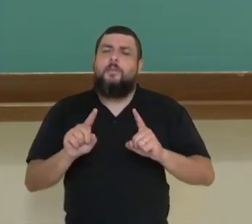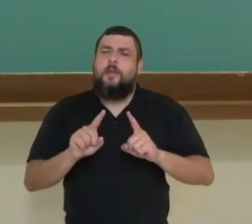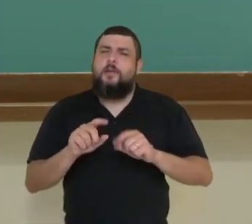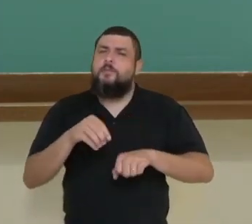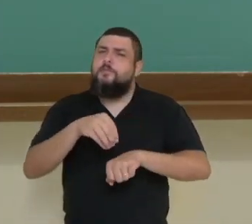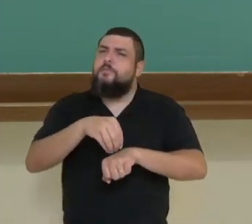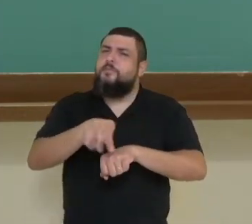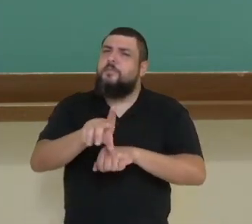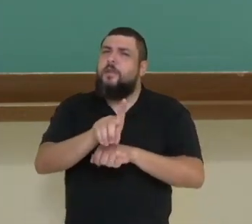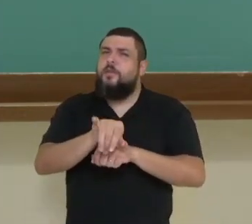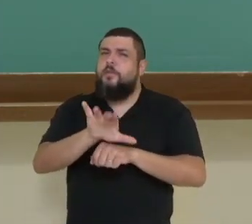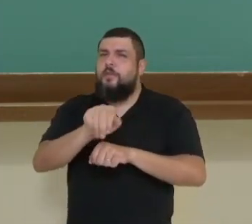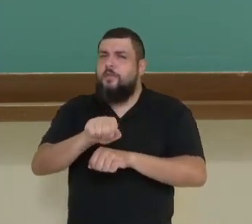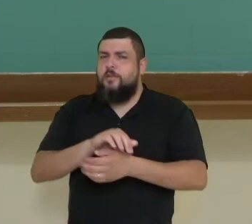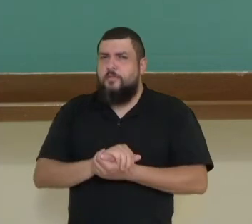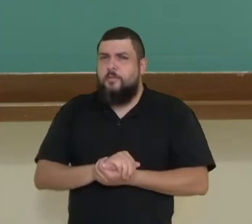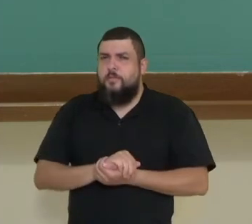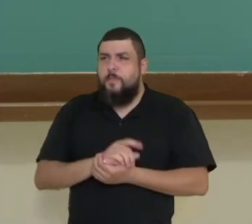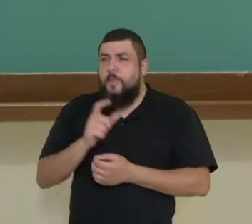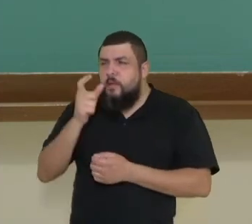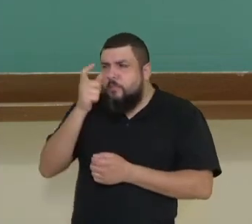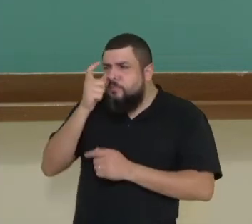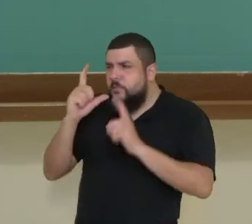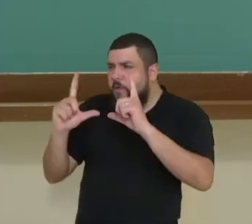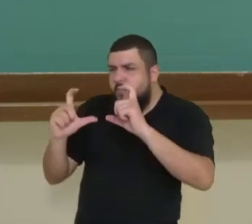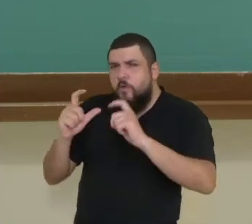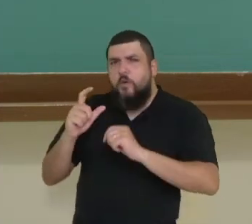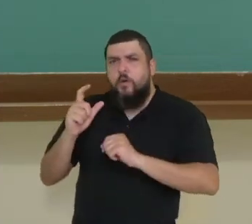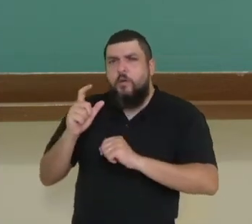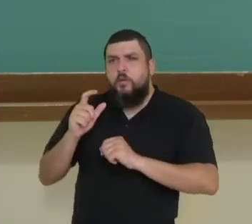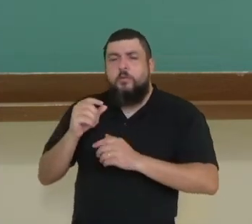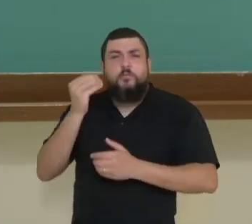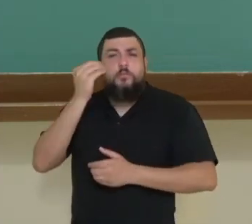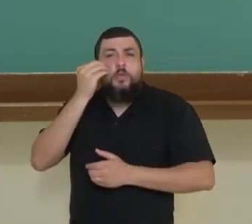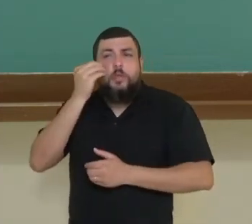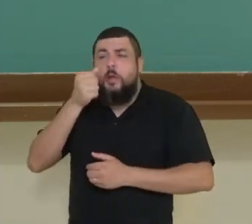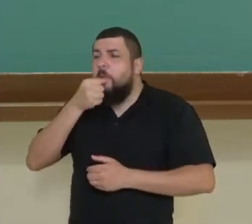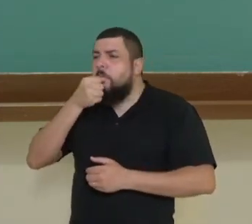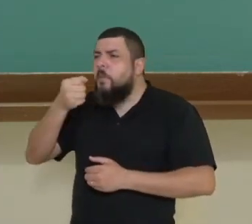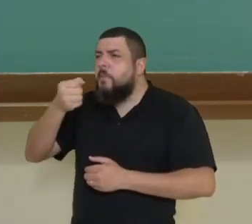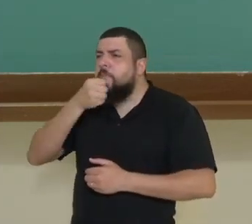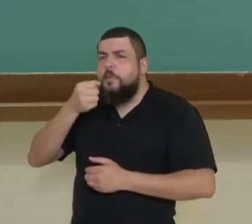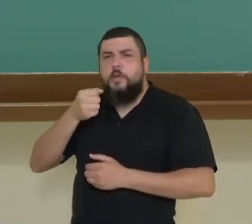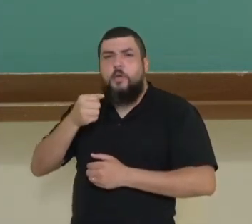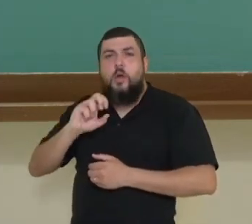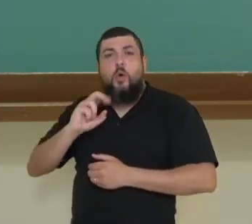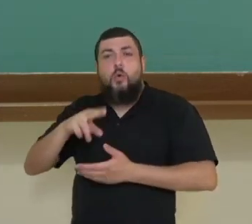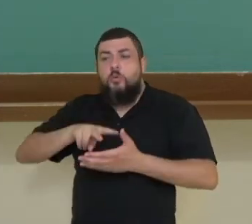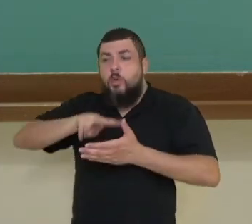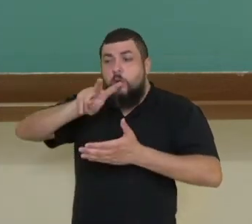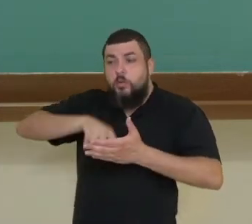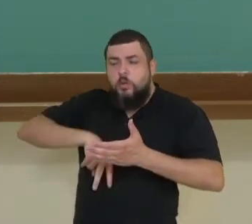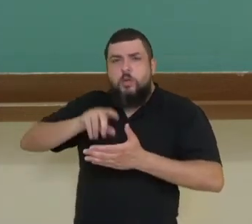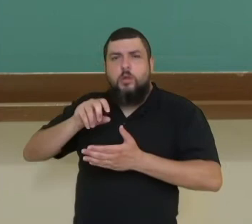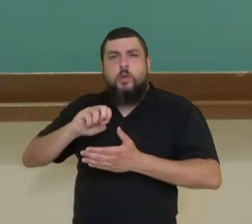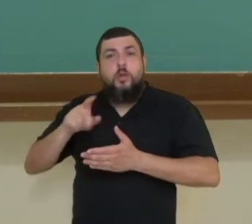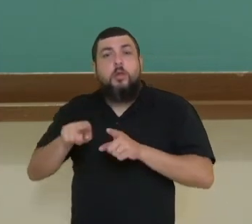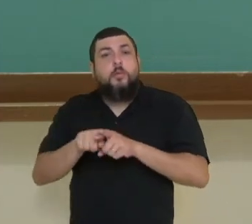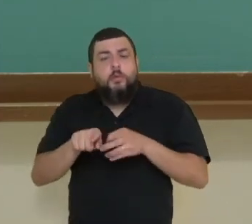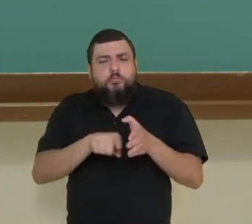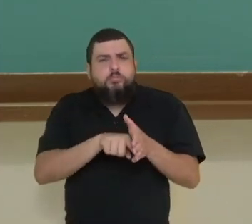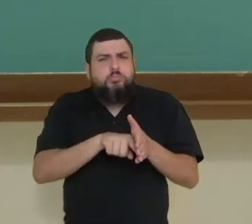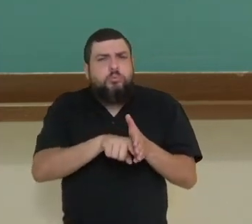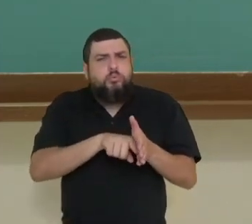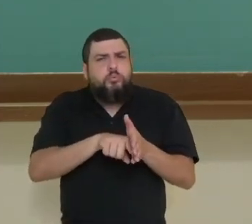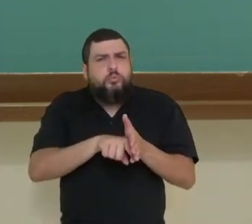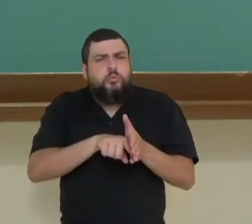poderia ver fotos, fazer uma entrevista, ler sobre a pessoa, buscar os registros oficiais, né?